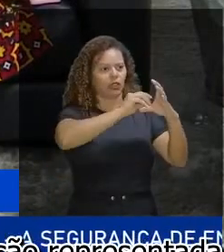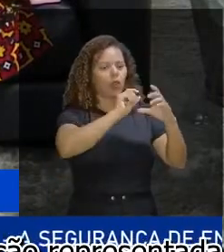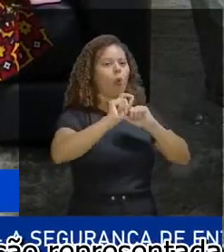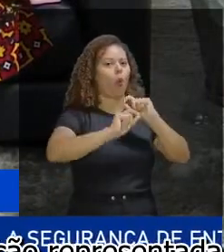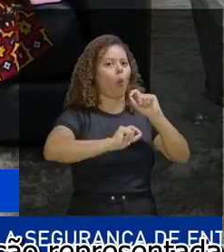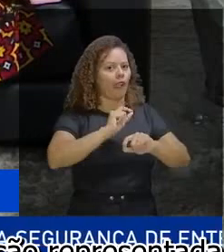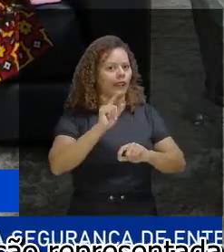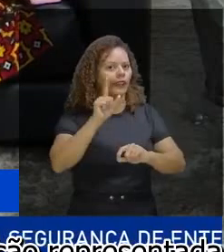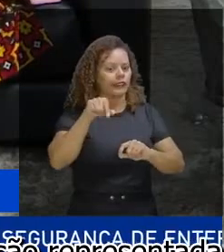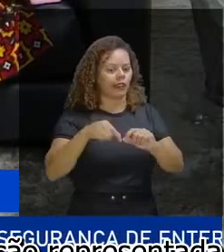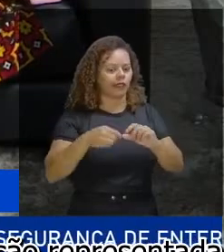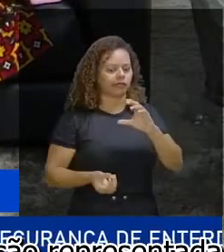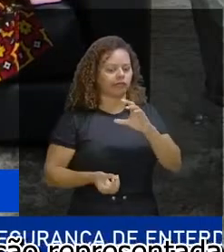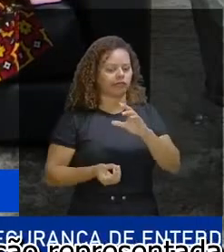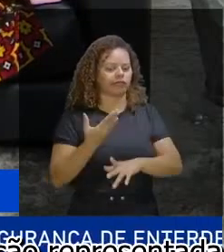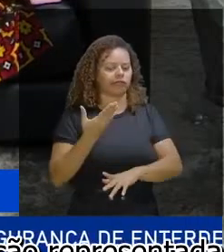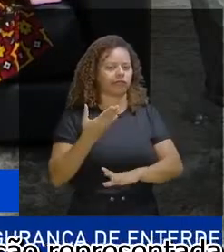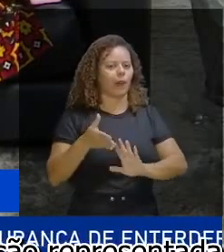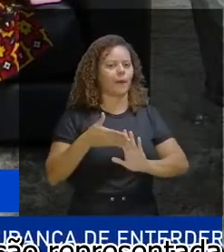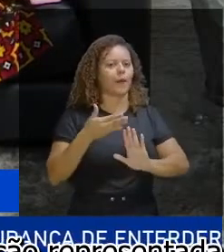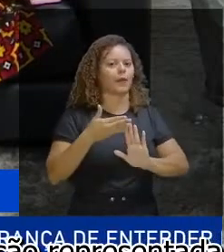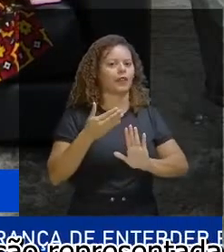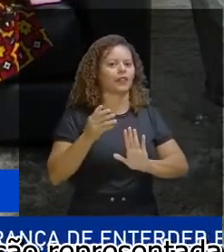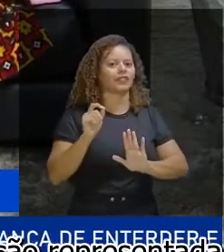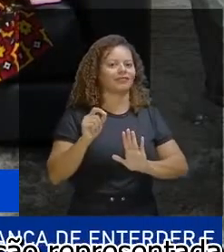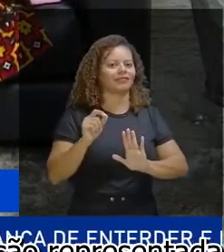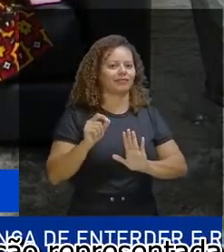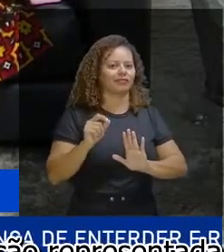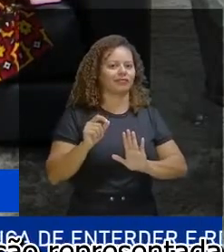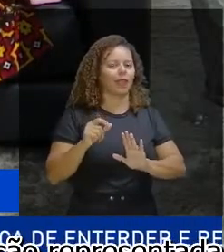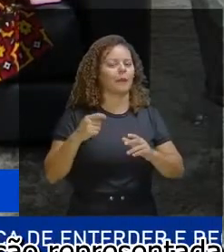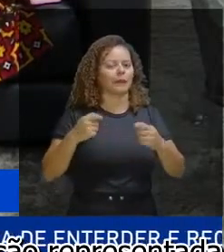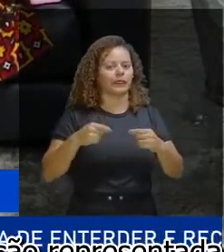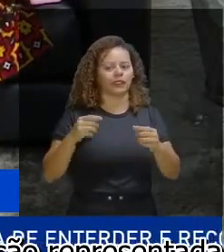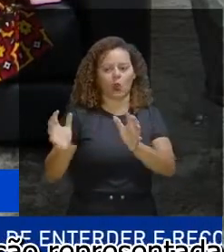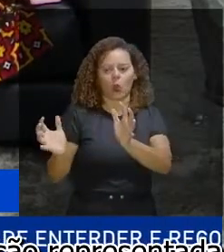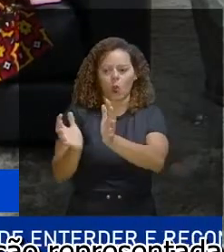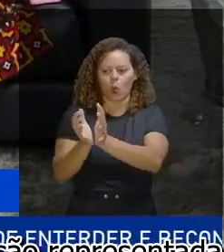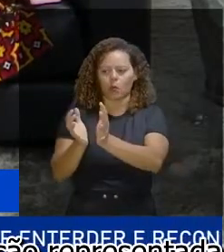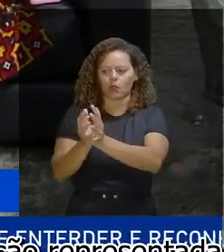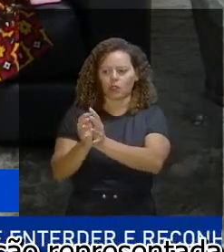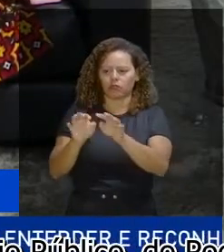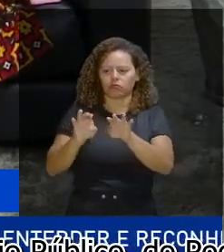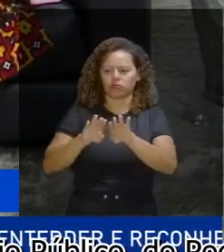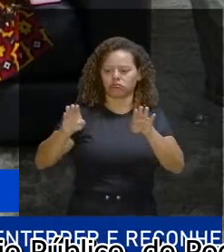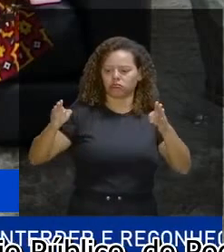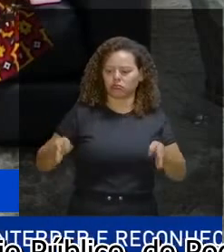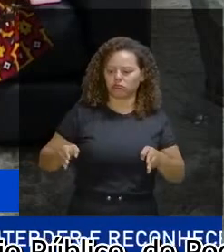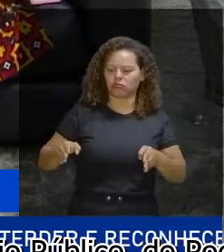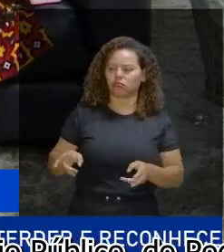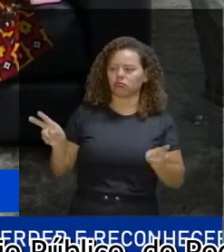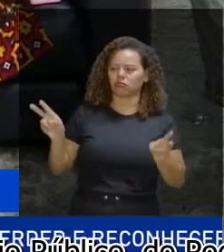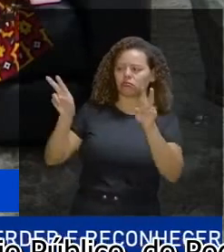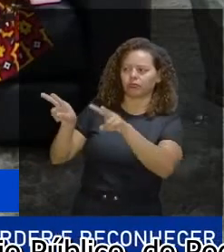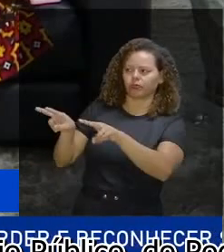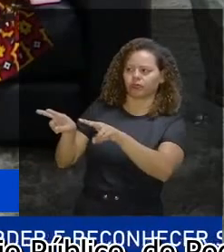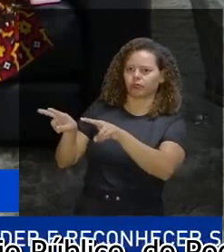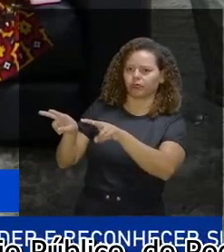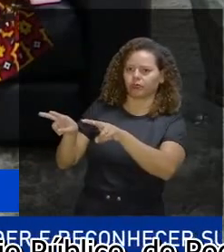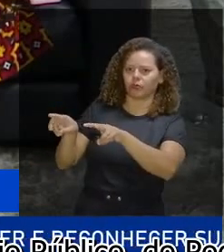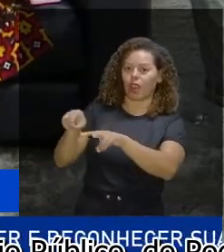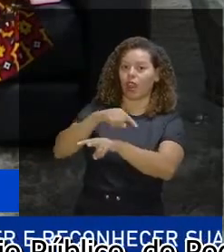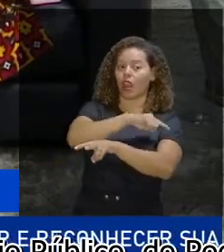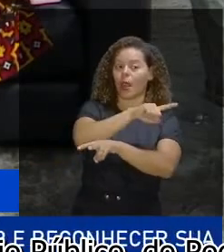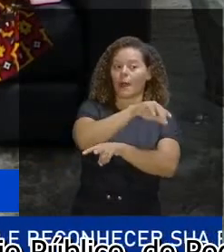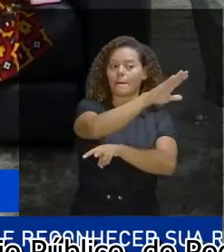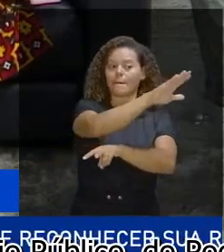é criar uma comissão de heteroidentificação representada pela sociedade civil, com pessoas